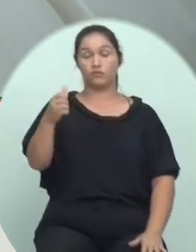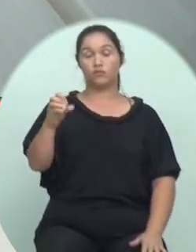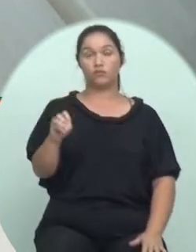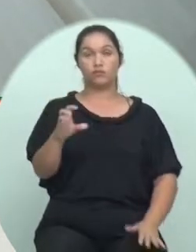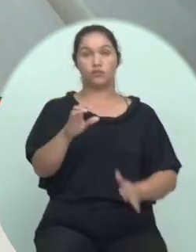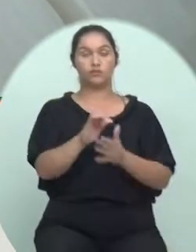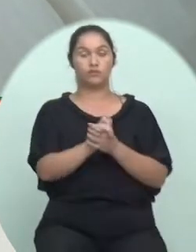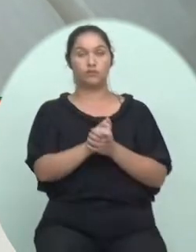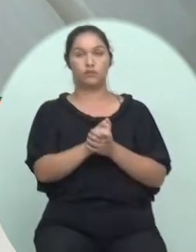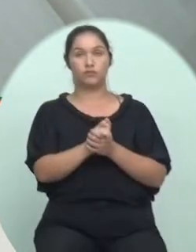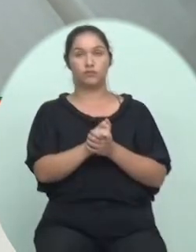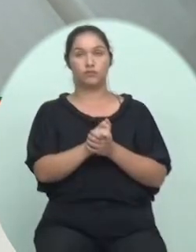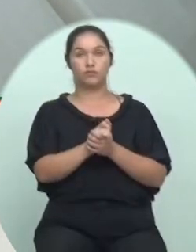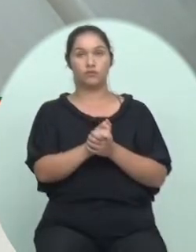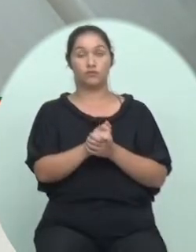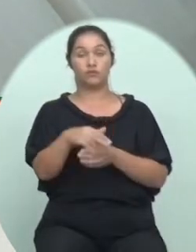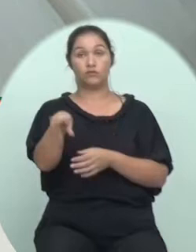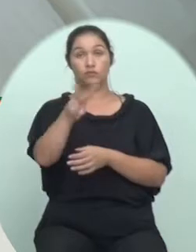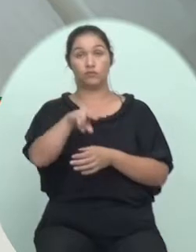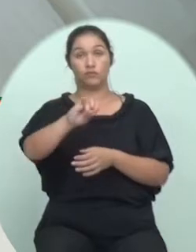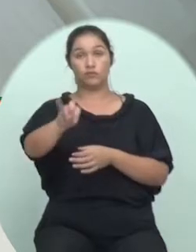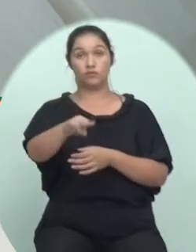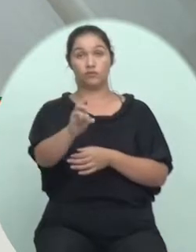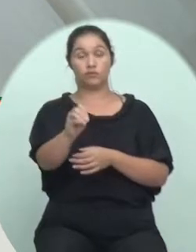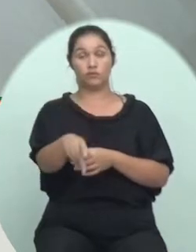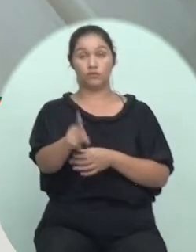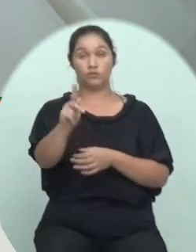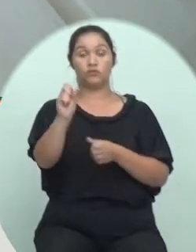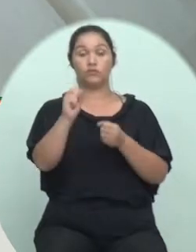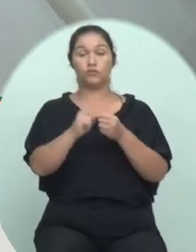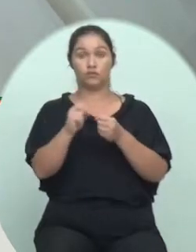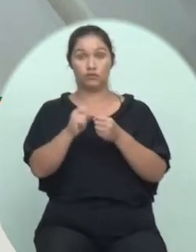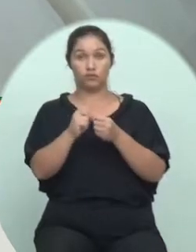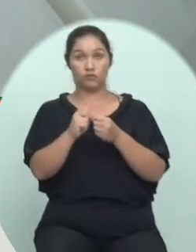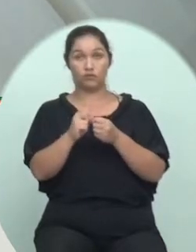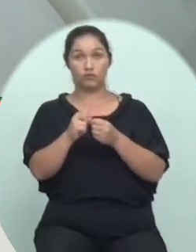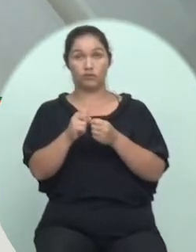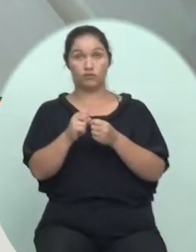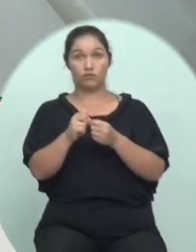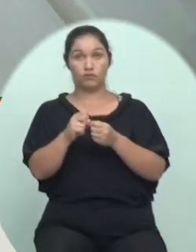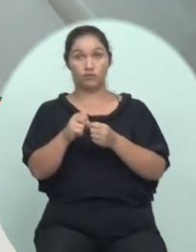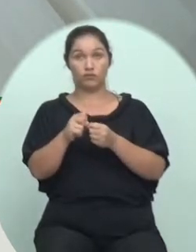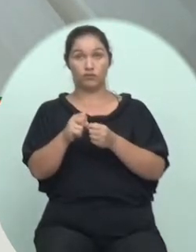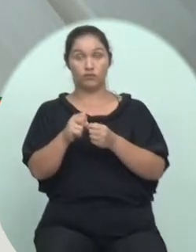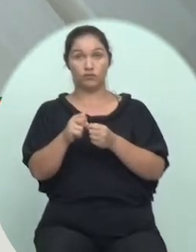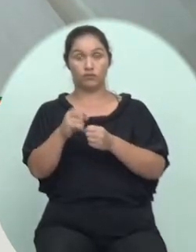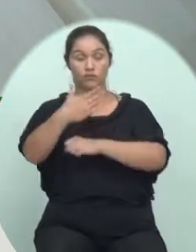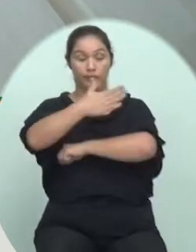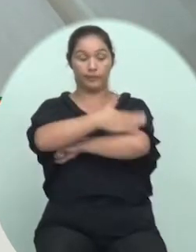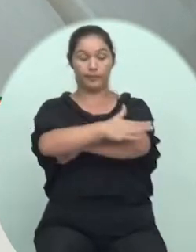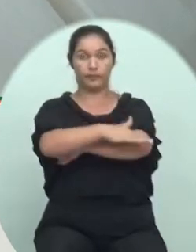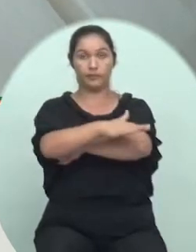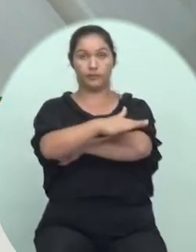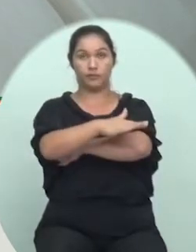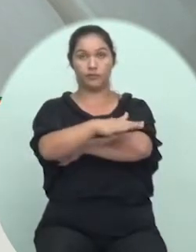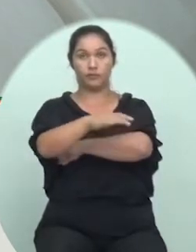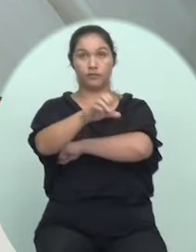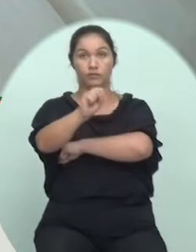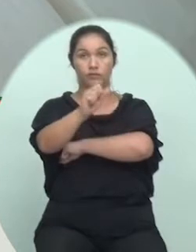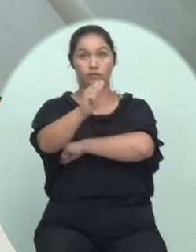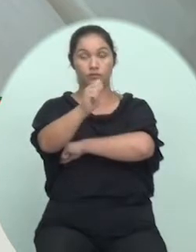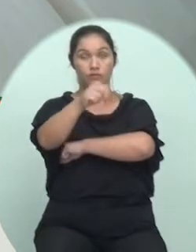010/2019, assunto: autor Júlio Kaminski, assunto: roçada da vegetação da Praça da Santa